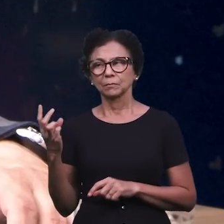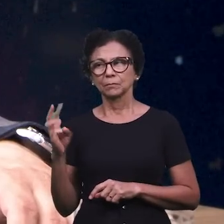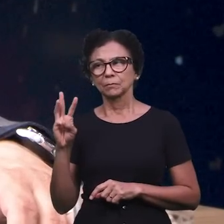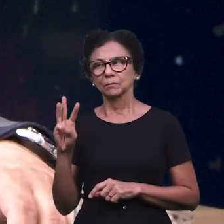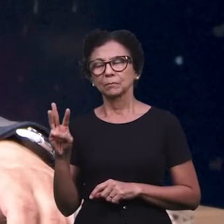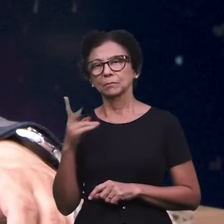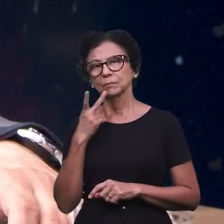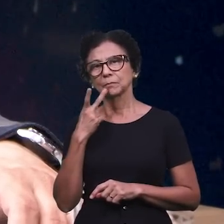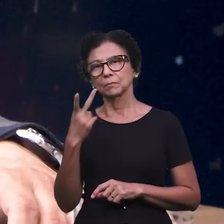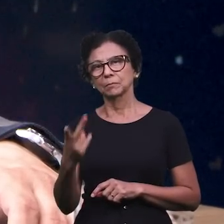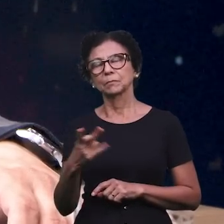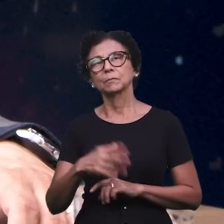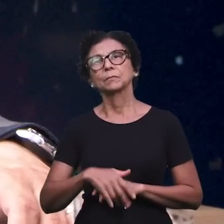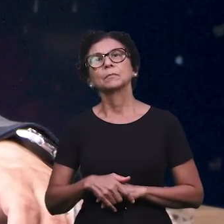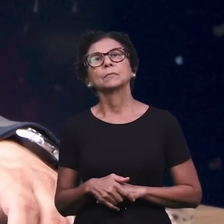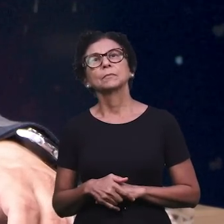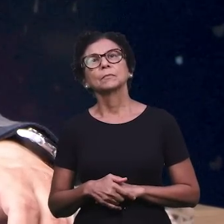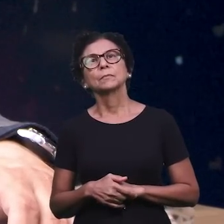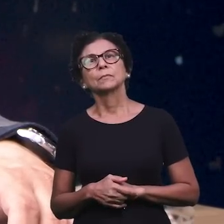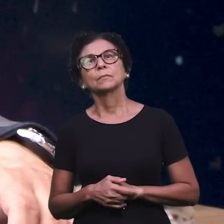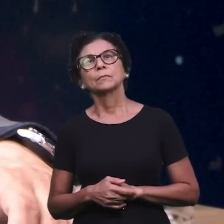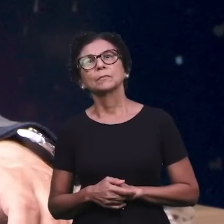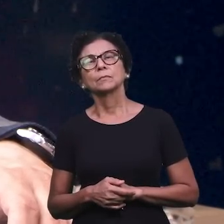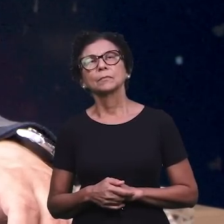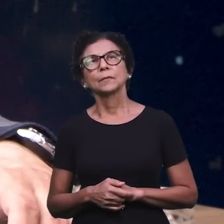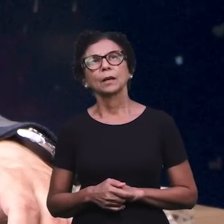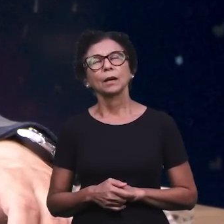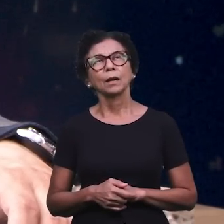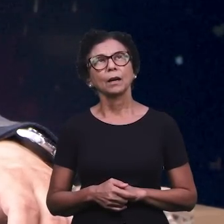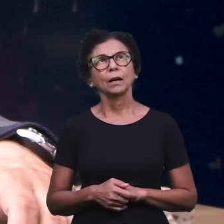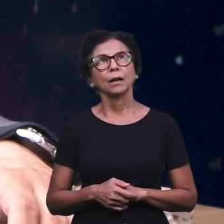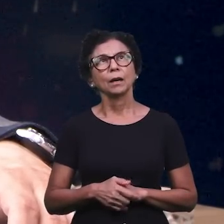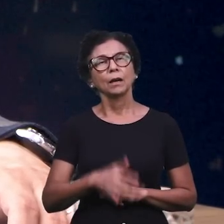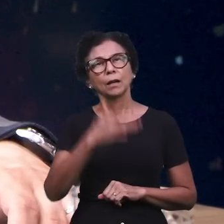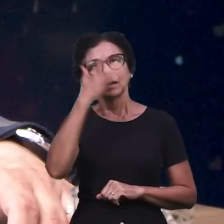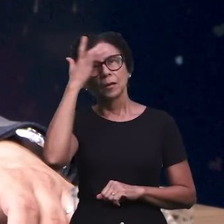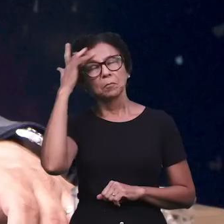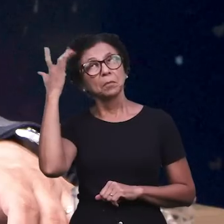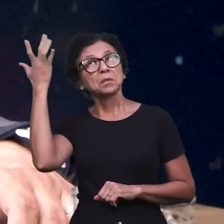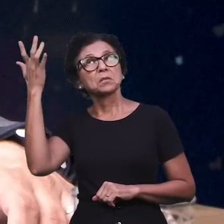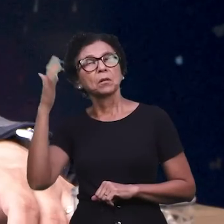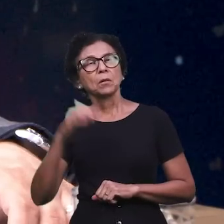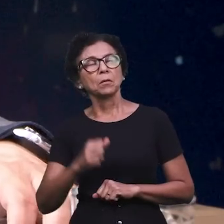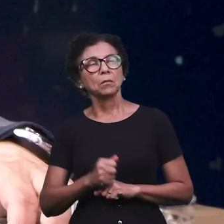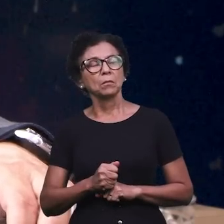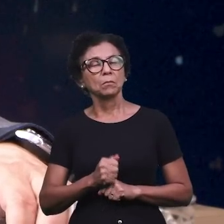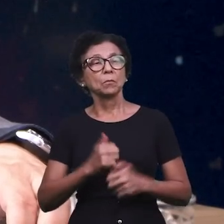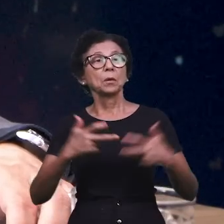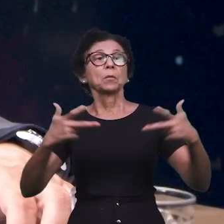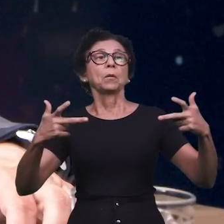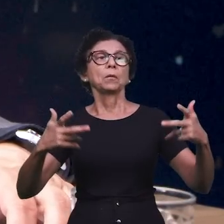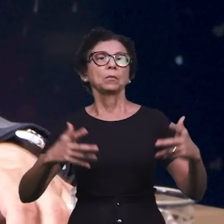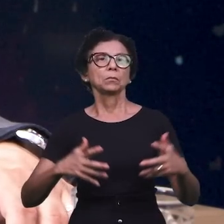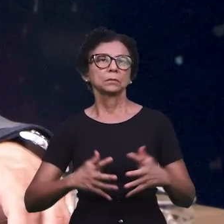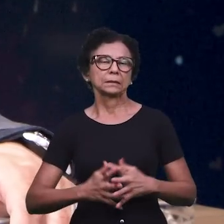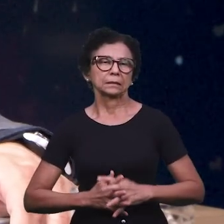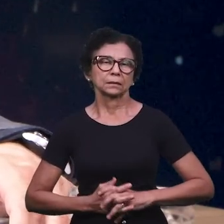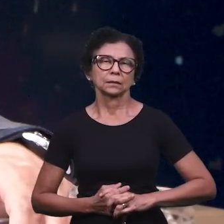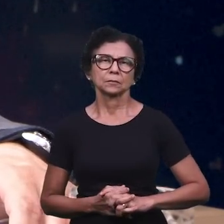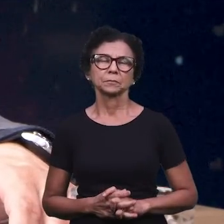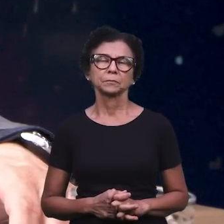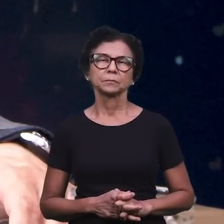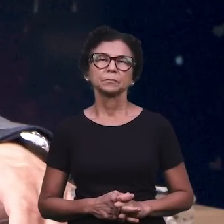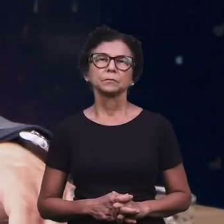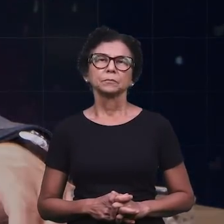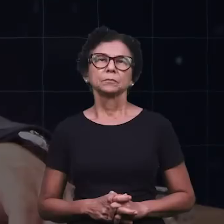frases cientistas ele sempre fala assim, alguém, alguma coisa. Sim, nunca tem aquela confirmação de Deus. Mas existe um texto